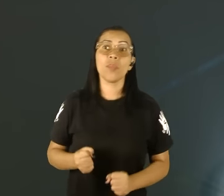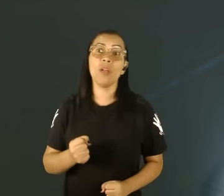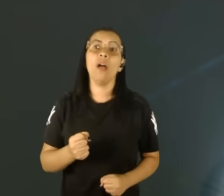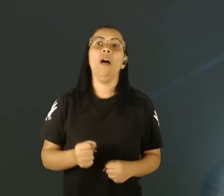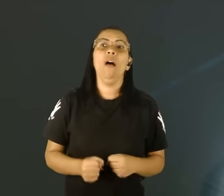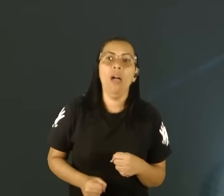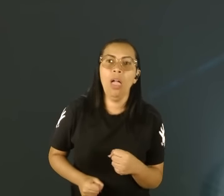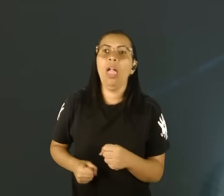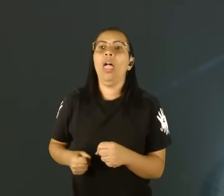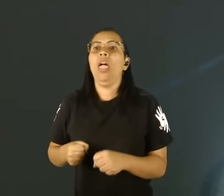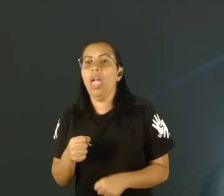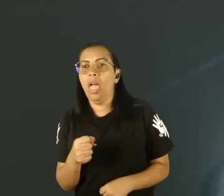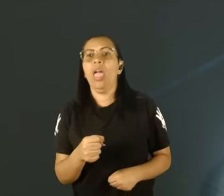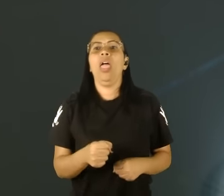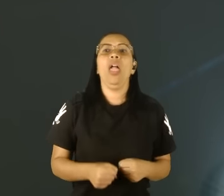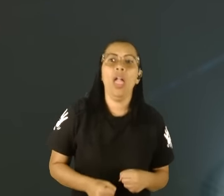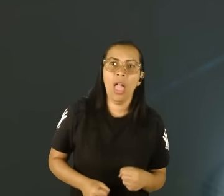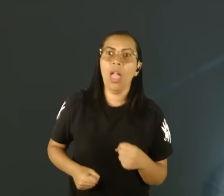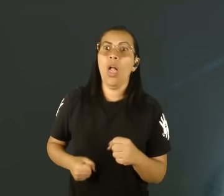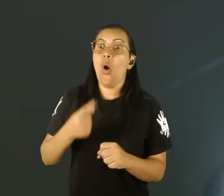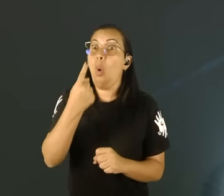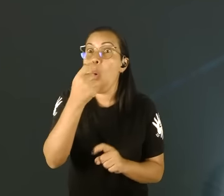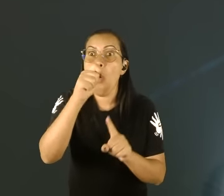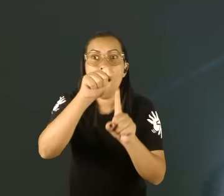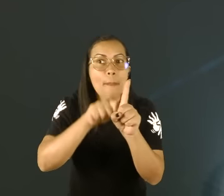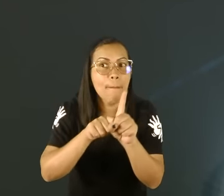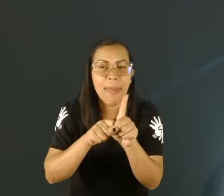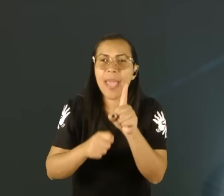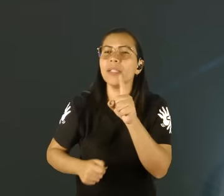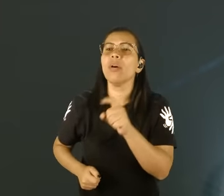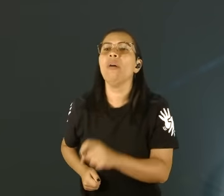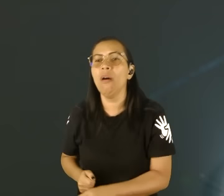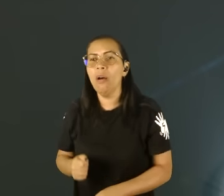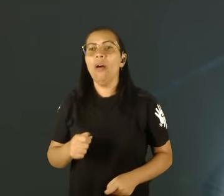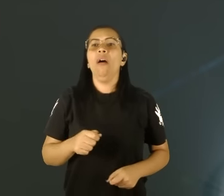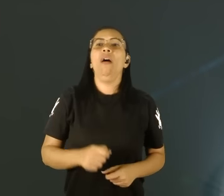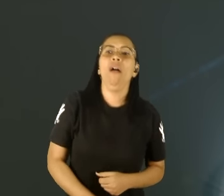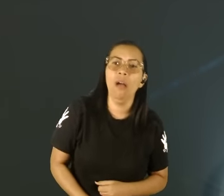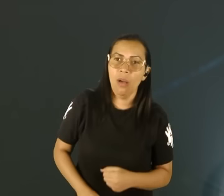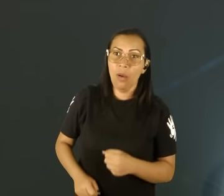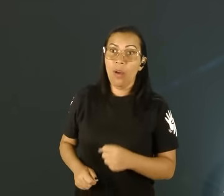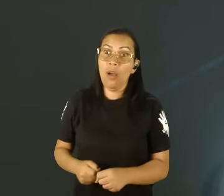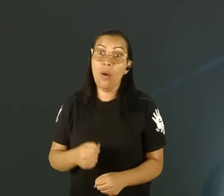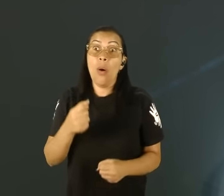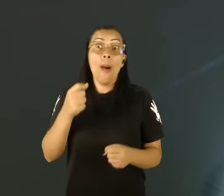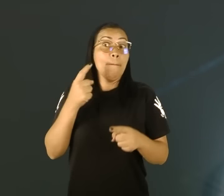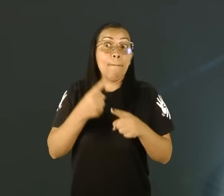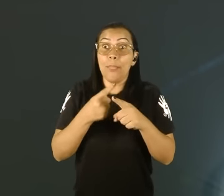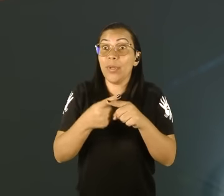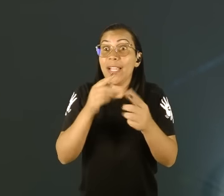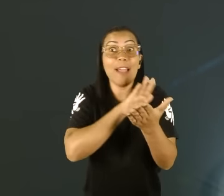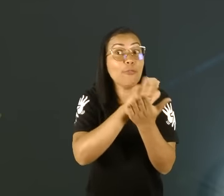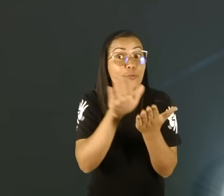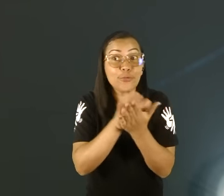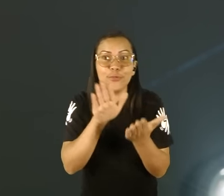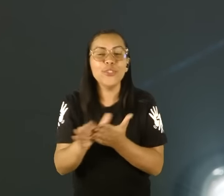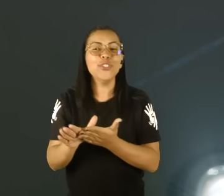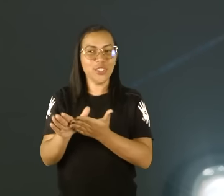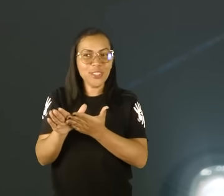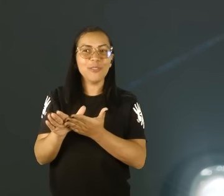está caminhando 700 quilômetros durante um mês, sem parar, porque ele está fugindo. Fugindo porque tem